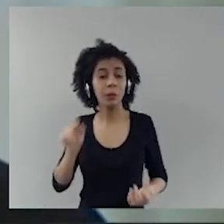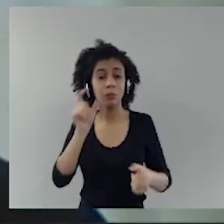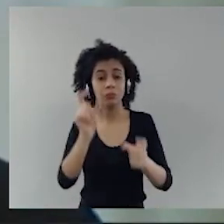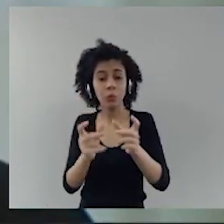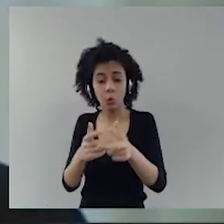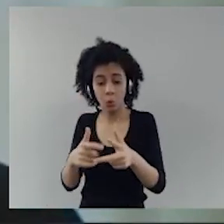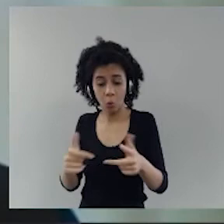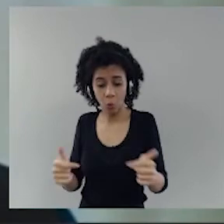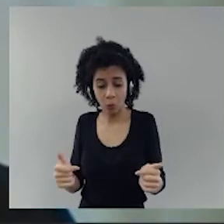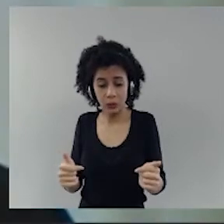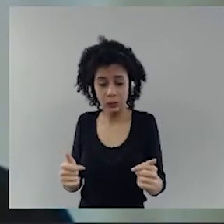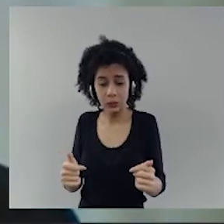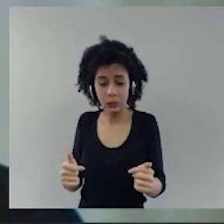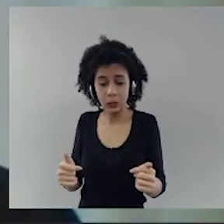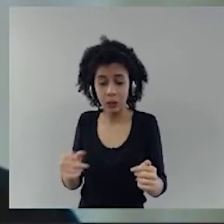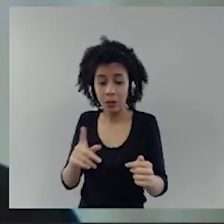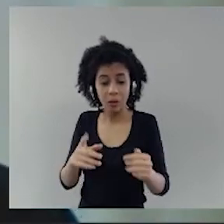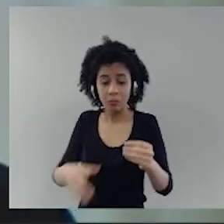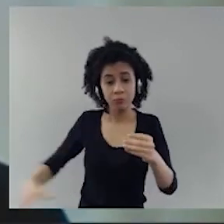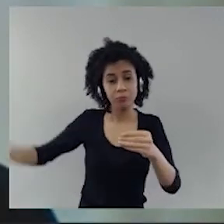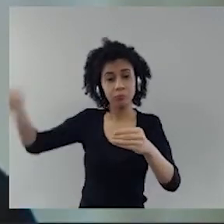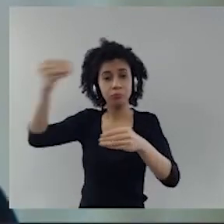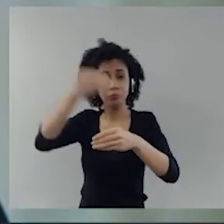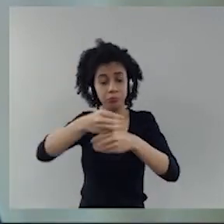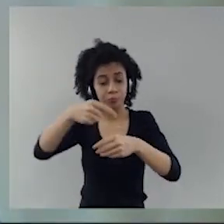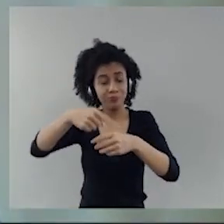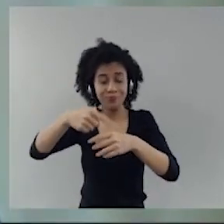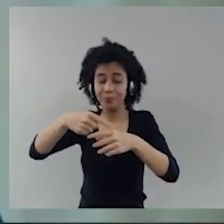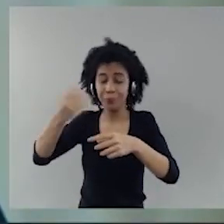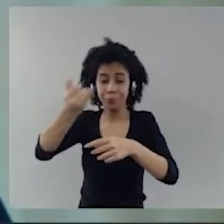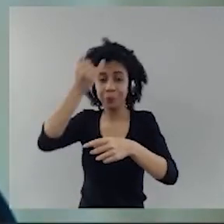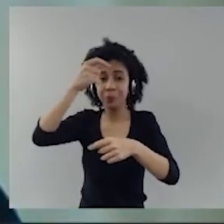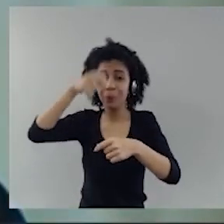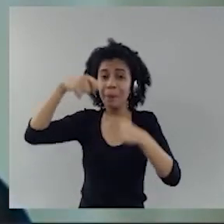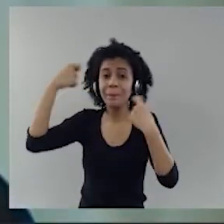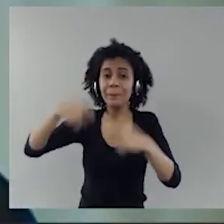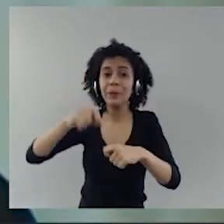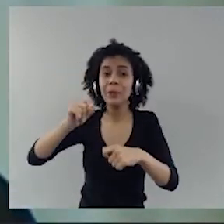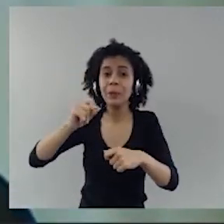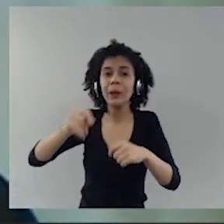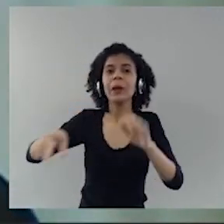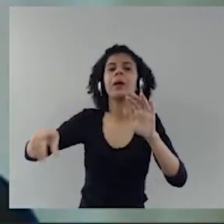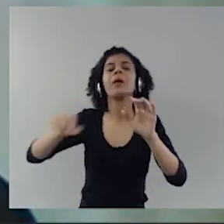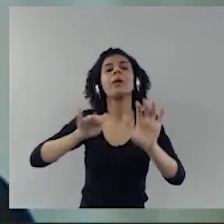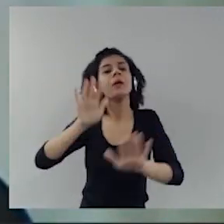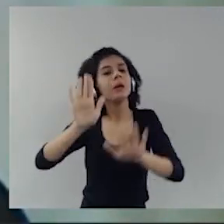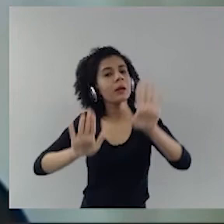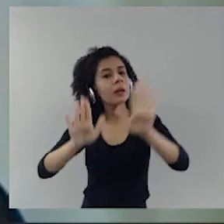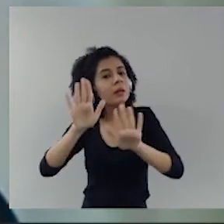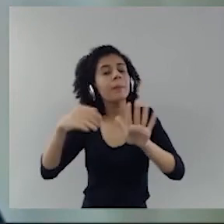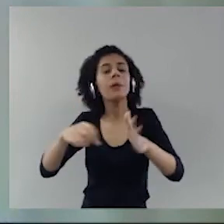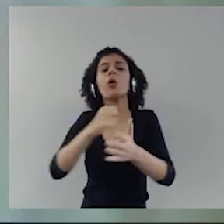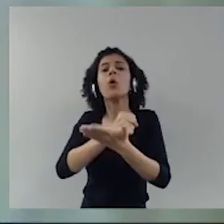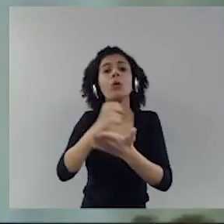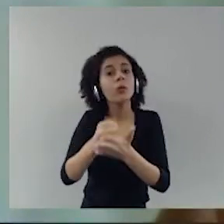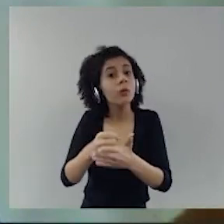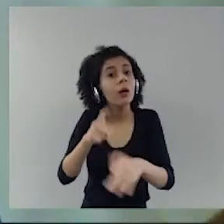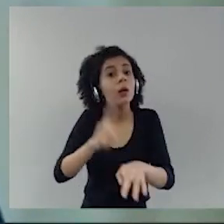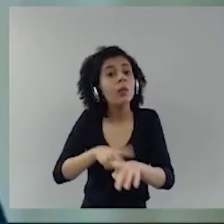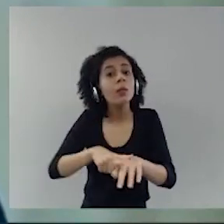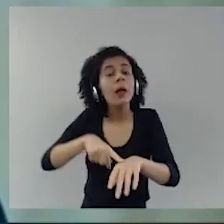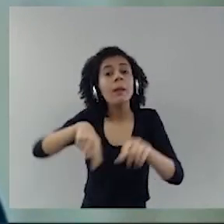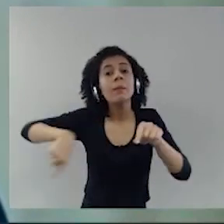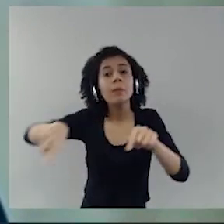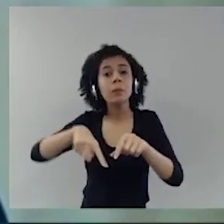objetos e se subsume e devem ser licitados se contratados a luz